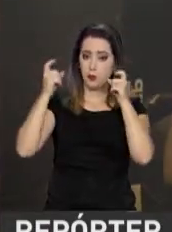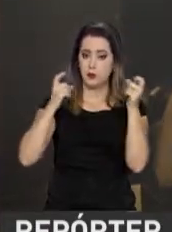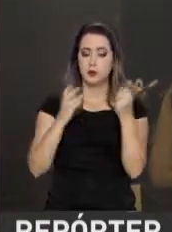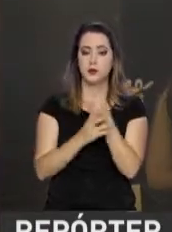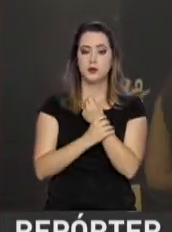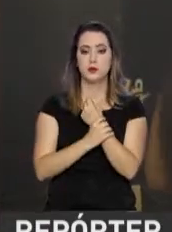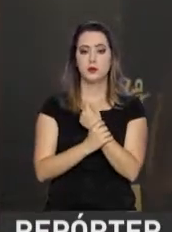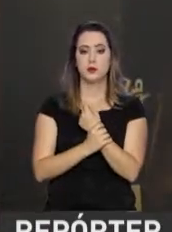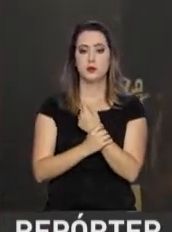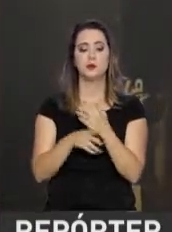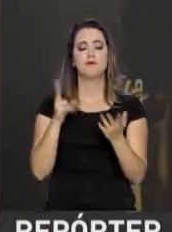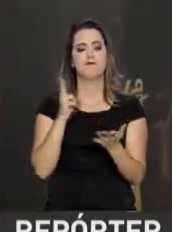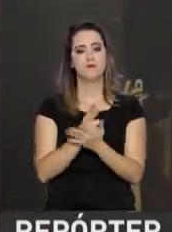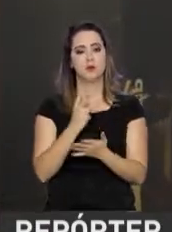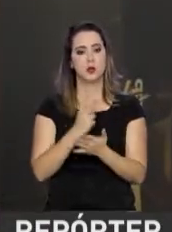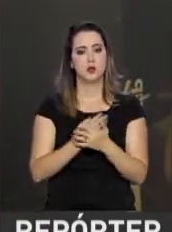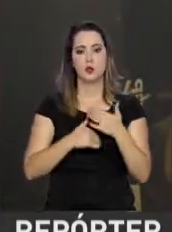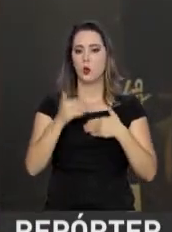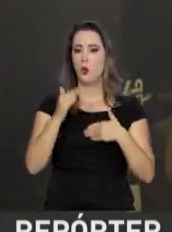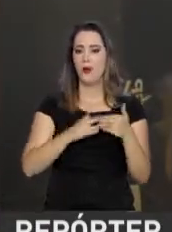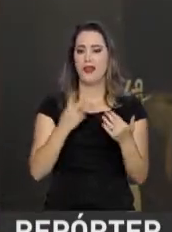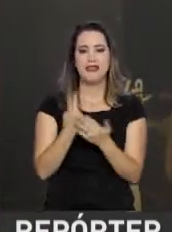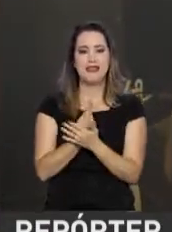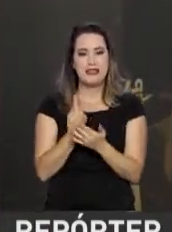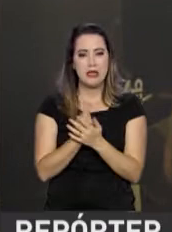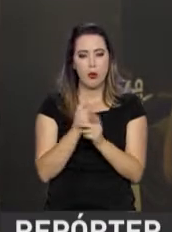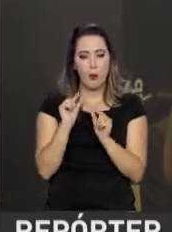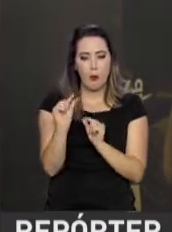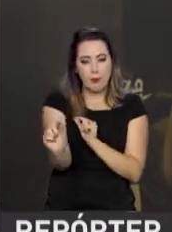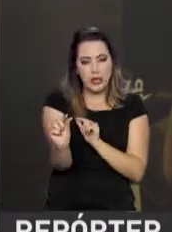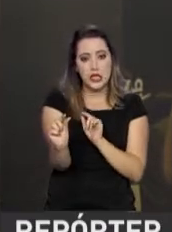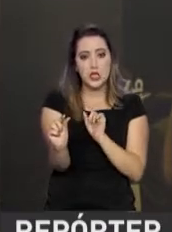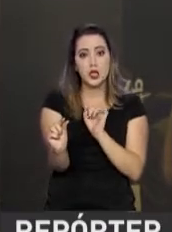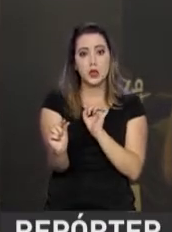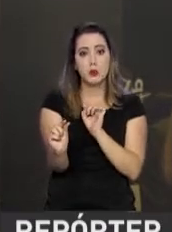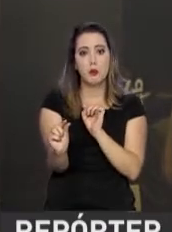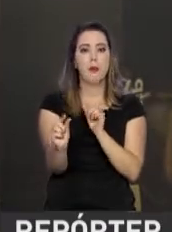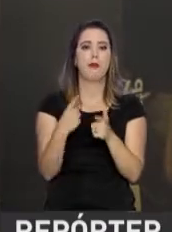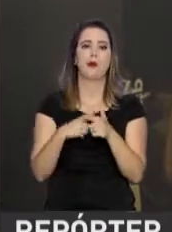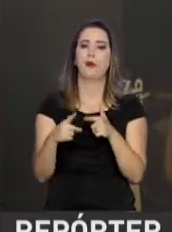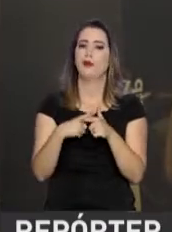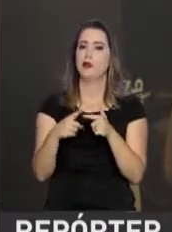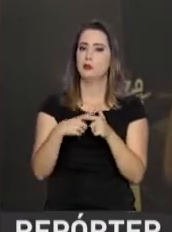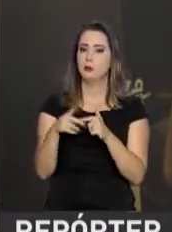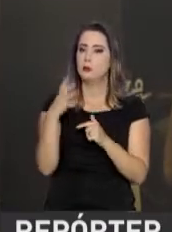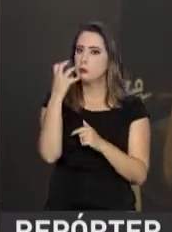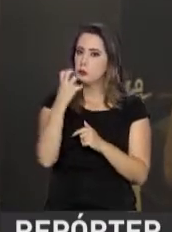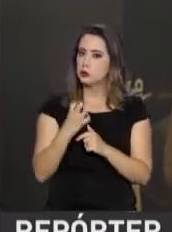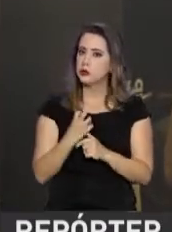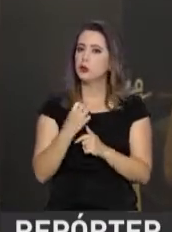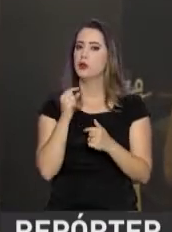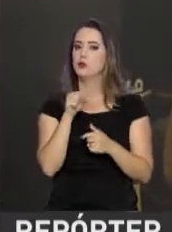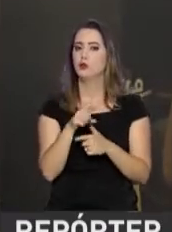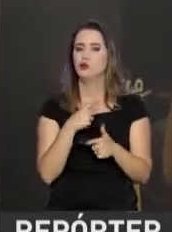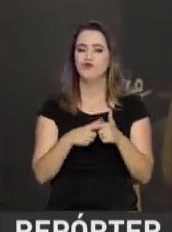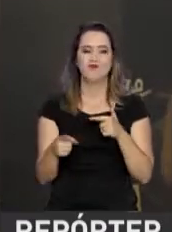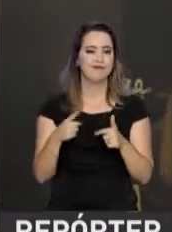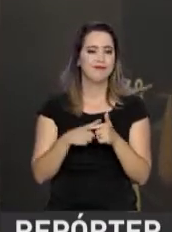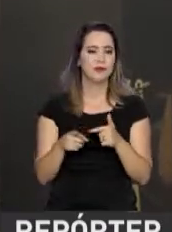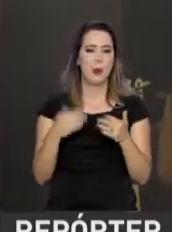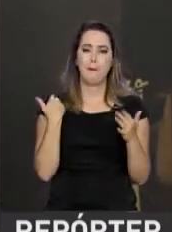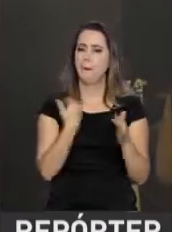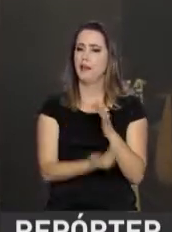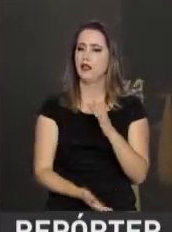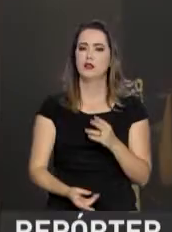e mesmo assim qualquer vacilo acabou em danos sérios desastres ou